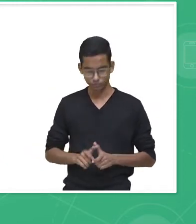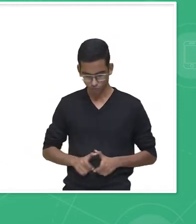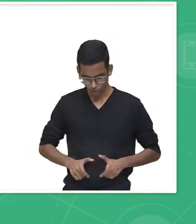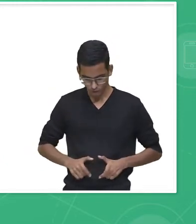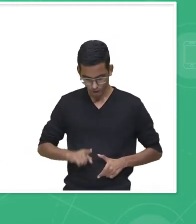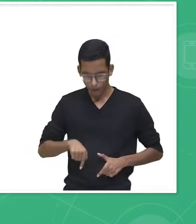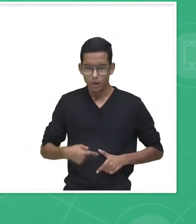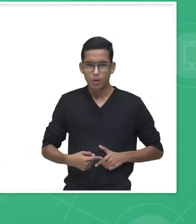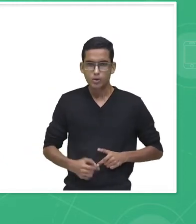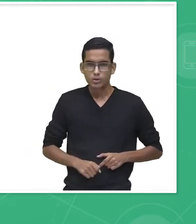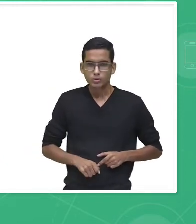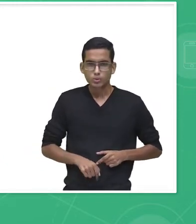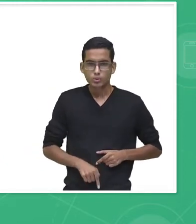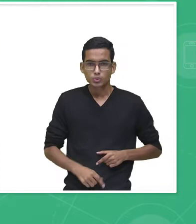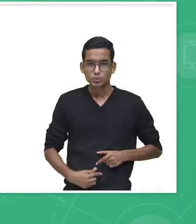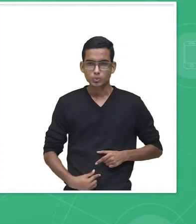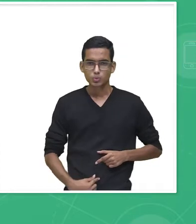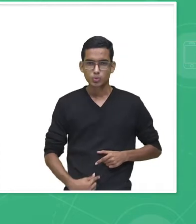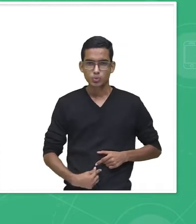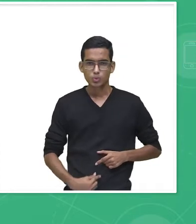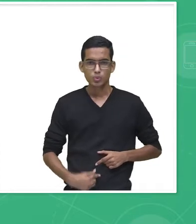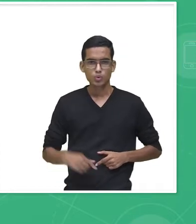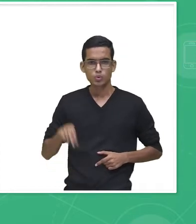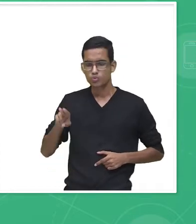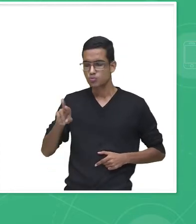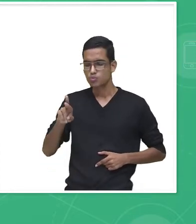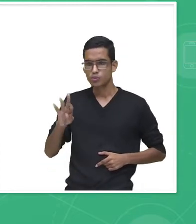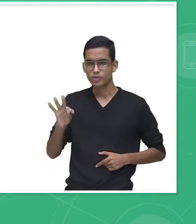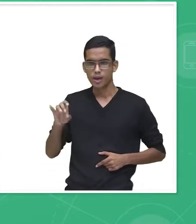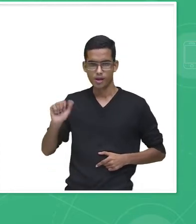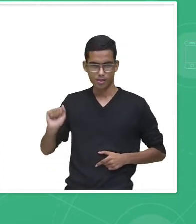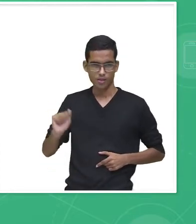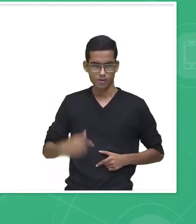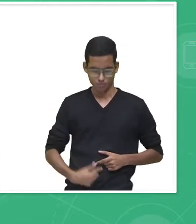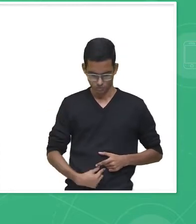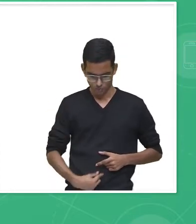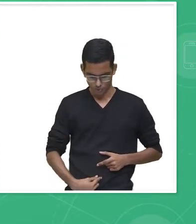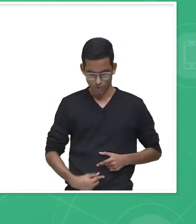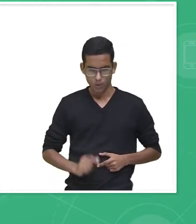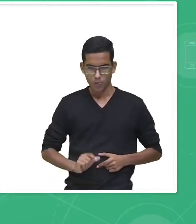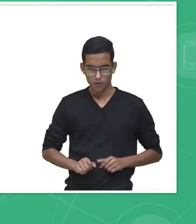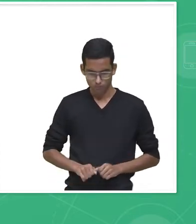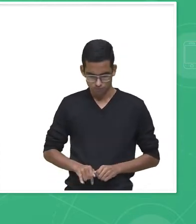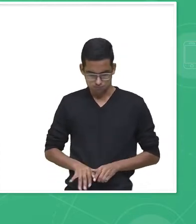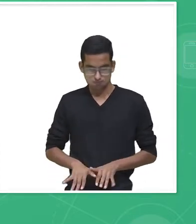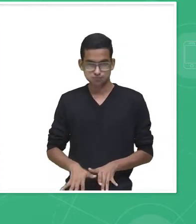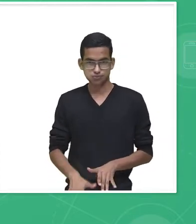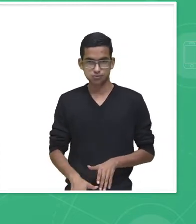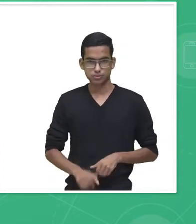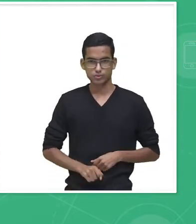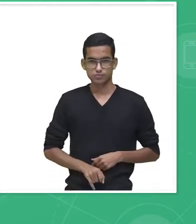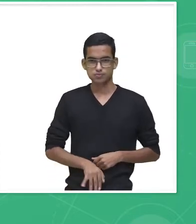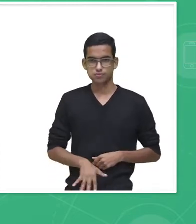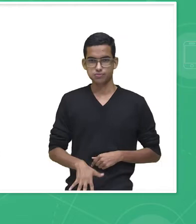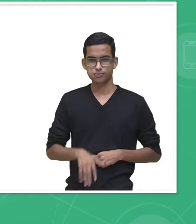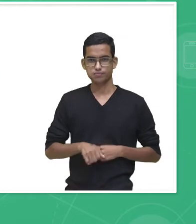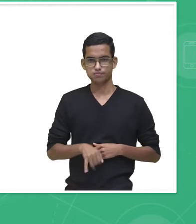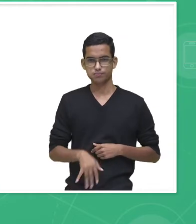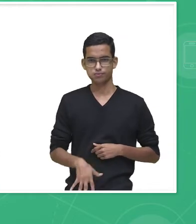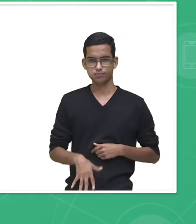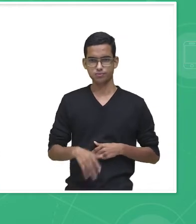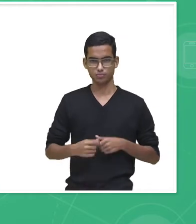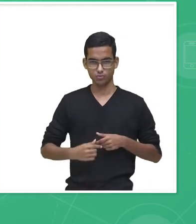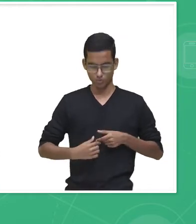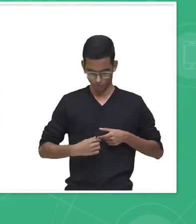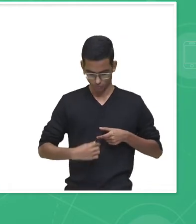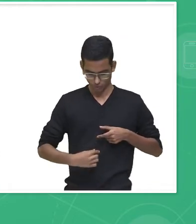chamado de uretra e a uretra ela vai espelho e a urina para o ambiente externo tá então uretra ela vai ser